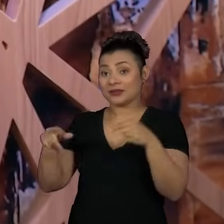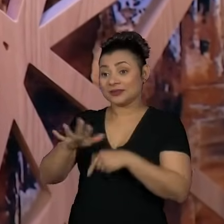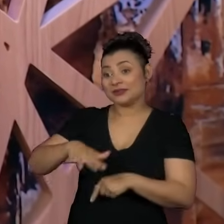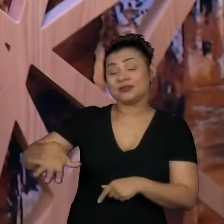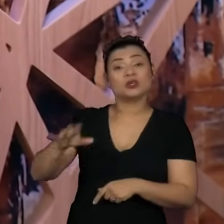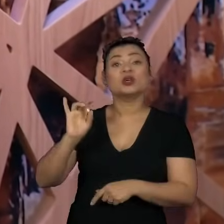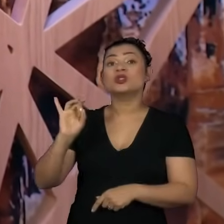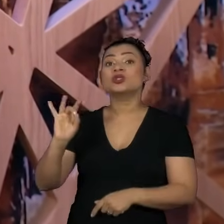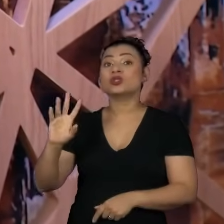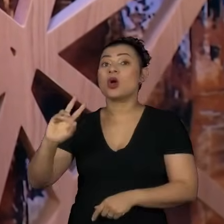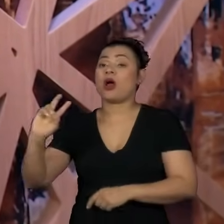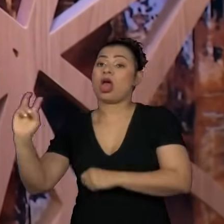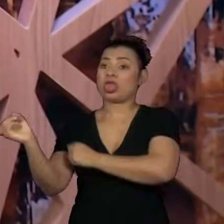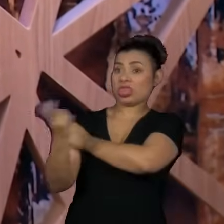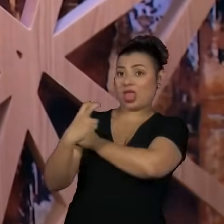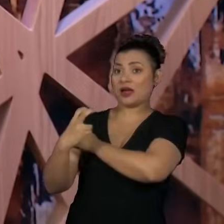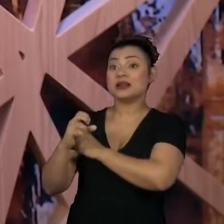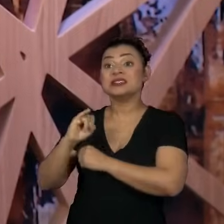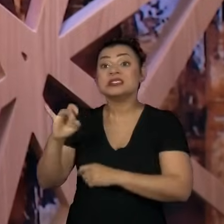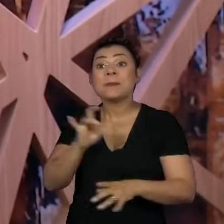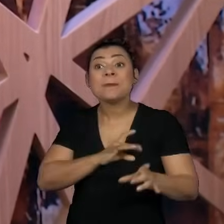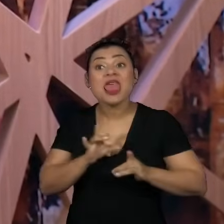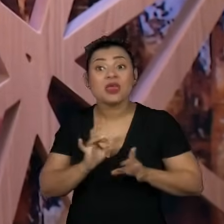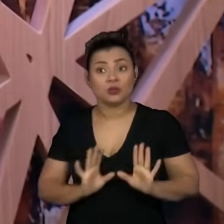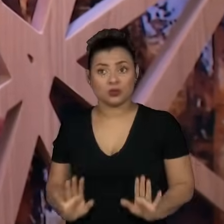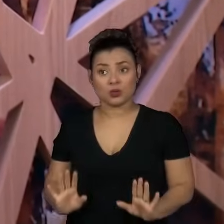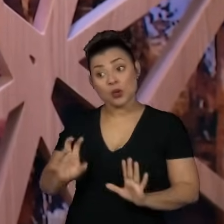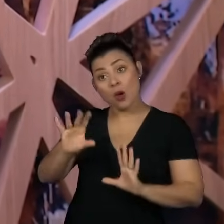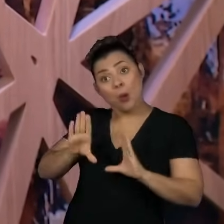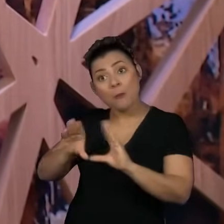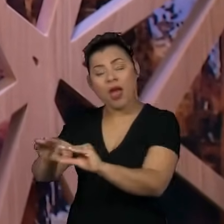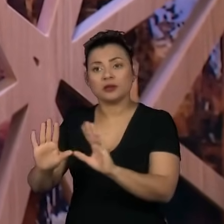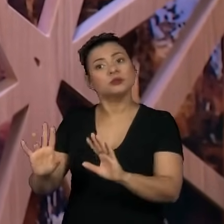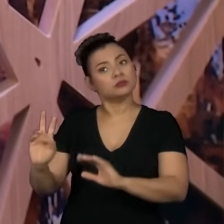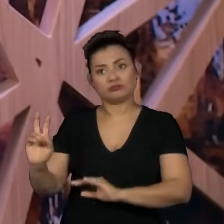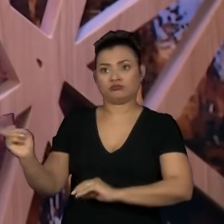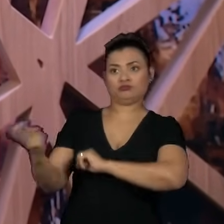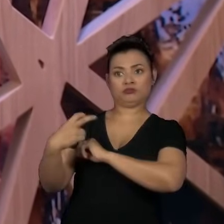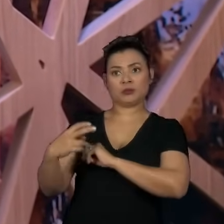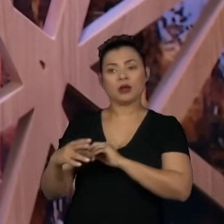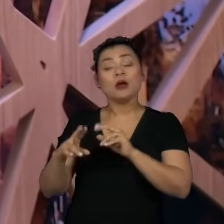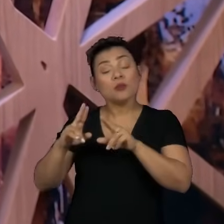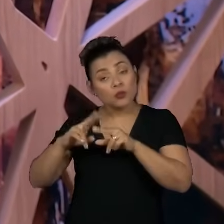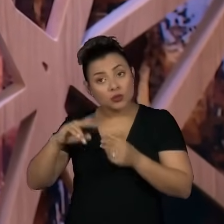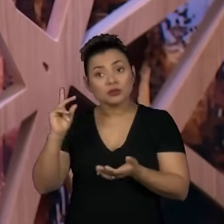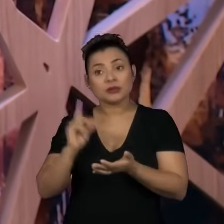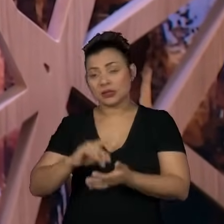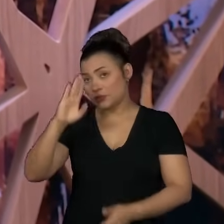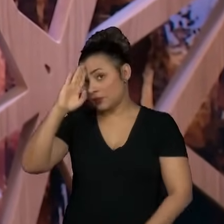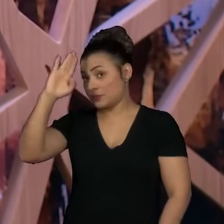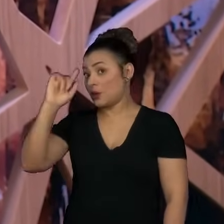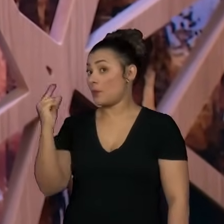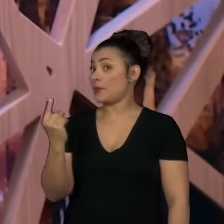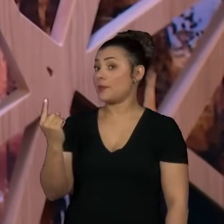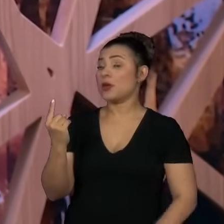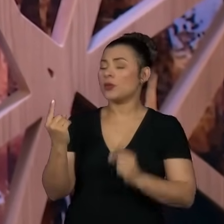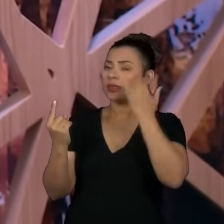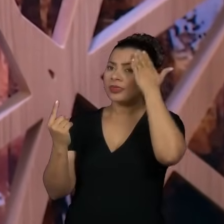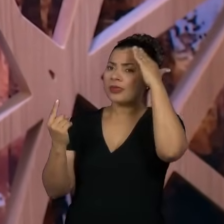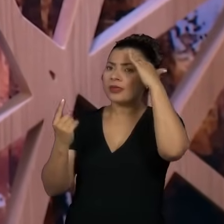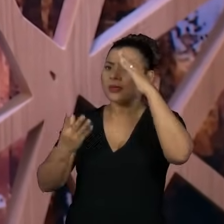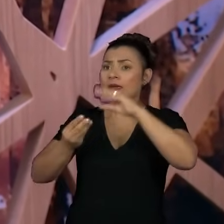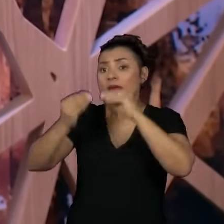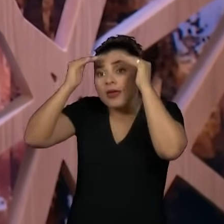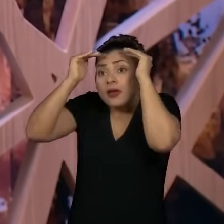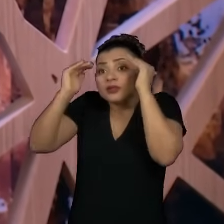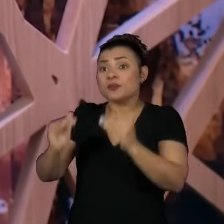só vão atacar se eles se sentirem ameaçados. Né? Então, é importante, primeiramente, a gente entender, respeitar esses